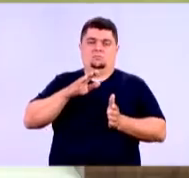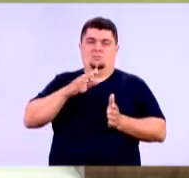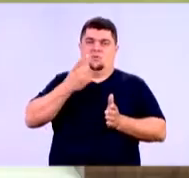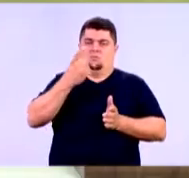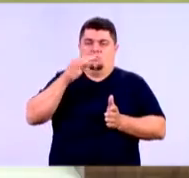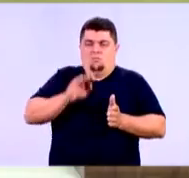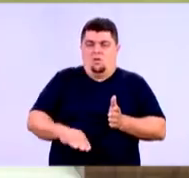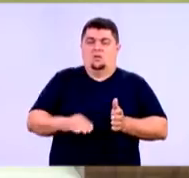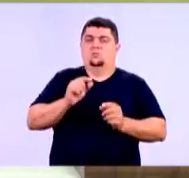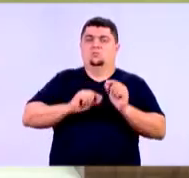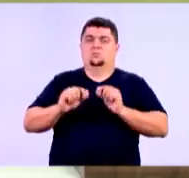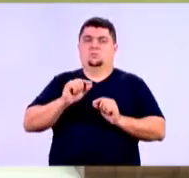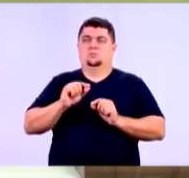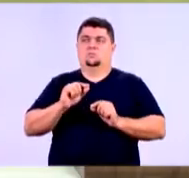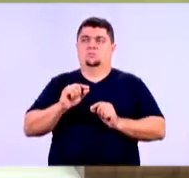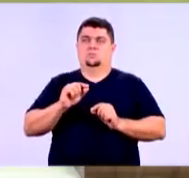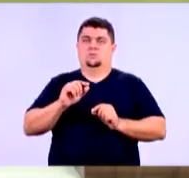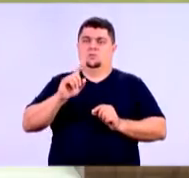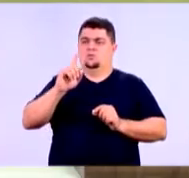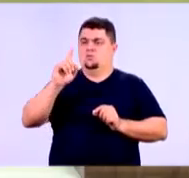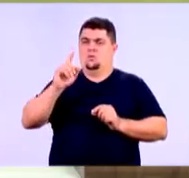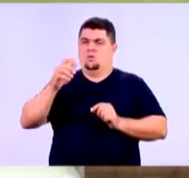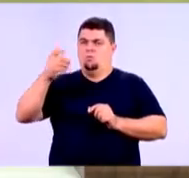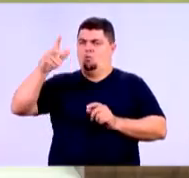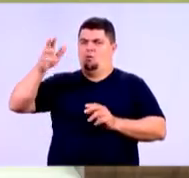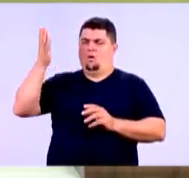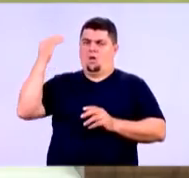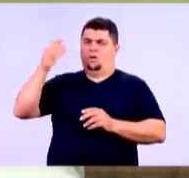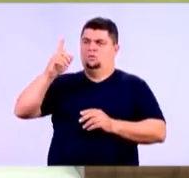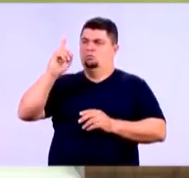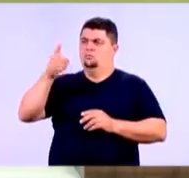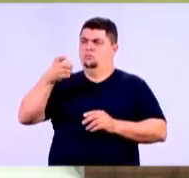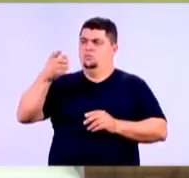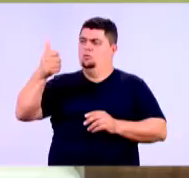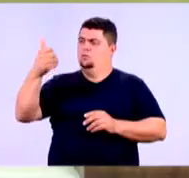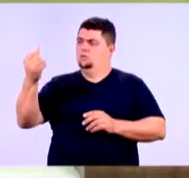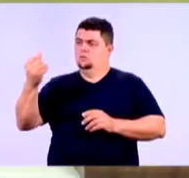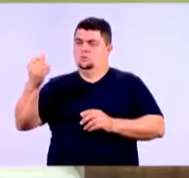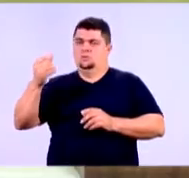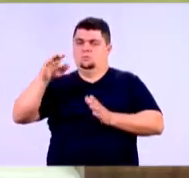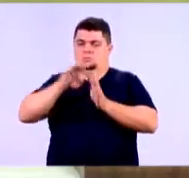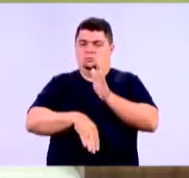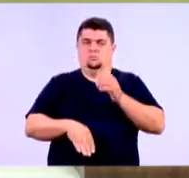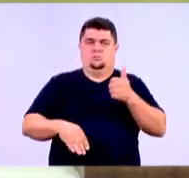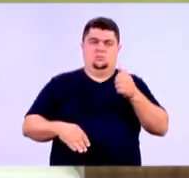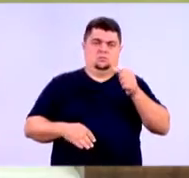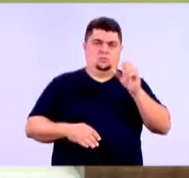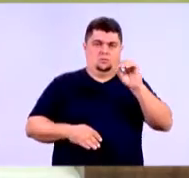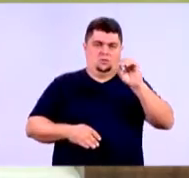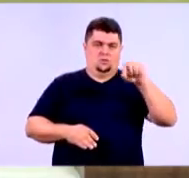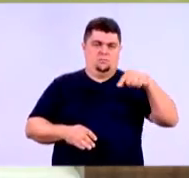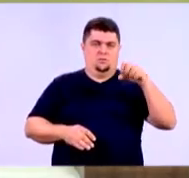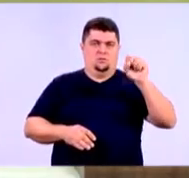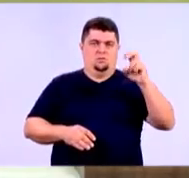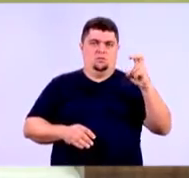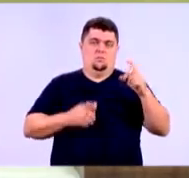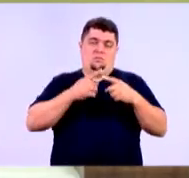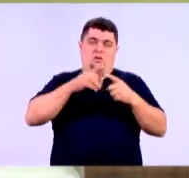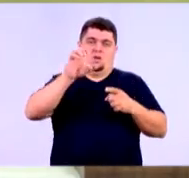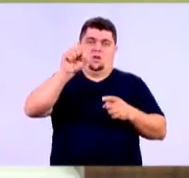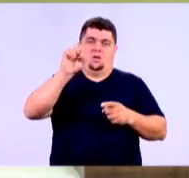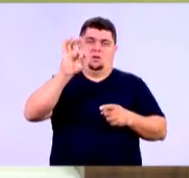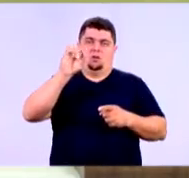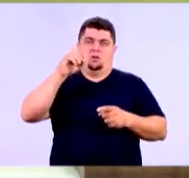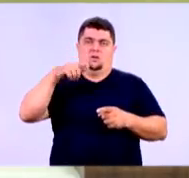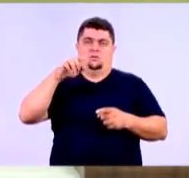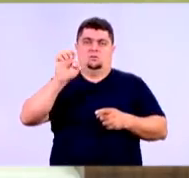que significa essa mudança de 1,16 para 0,85? Essa é diretamente a influência do estoque, ou seja, a